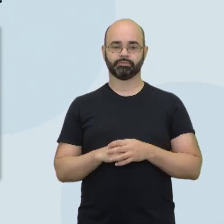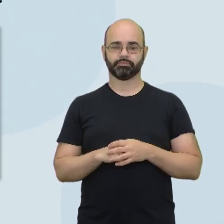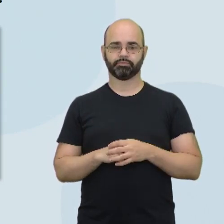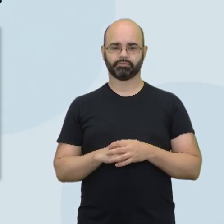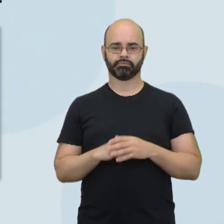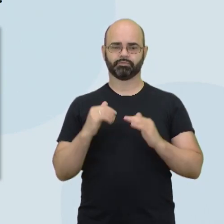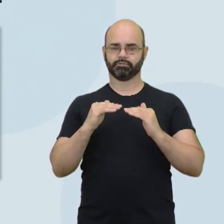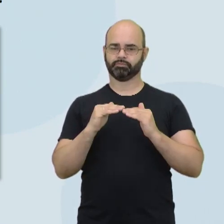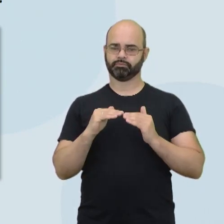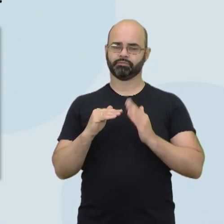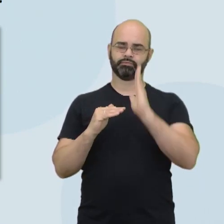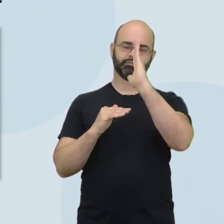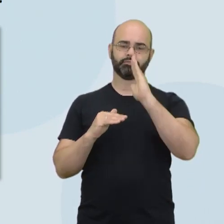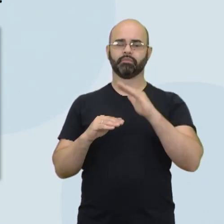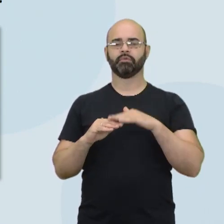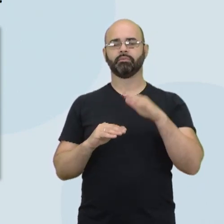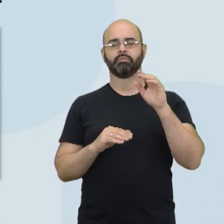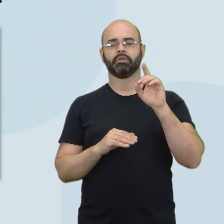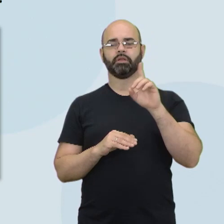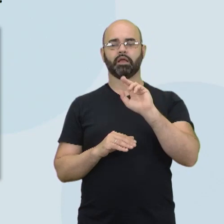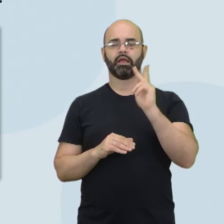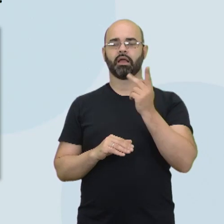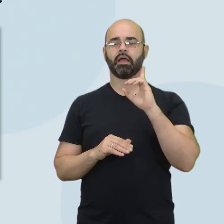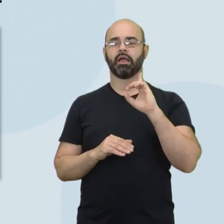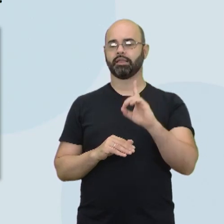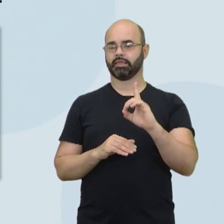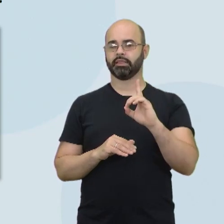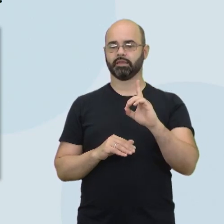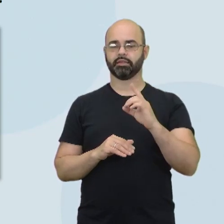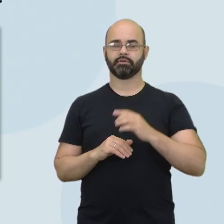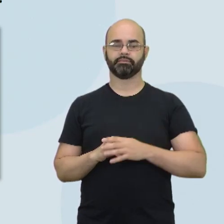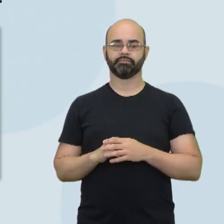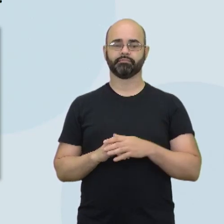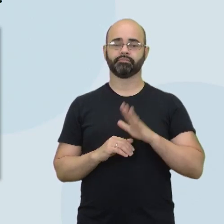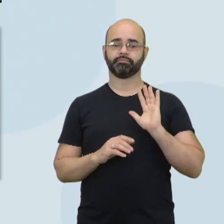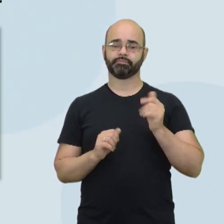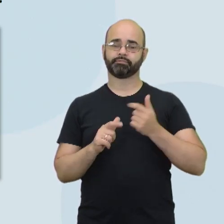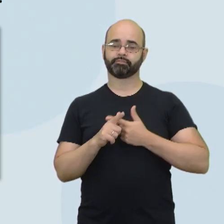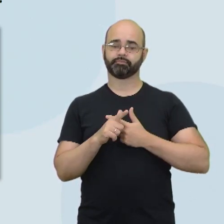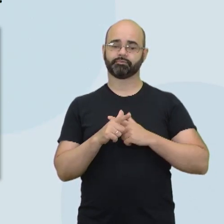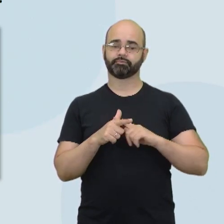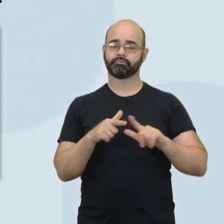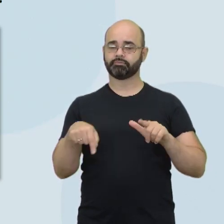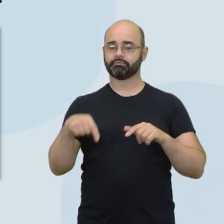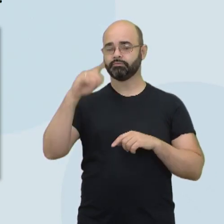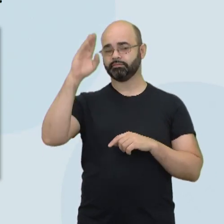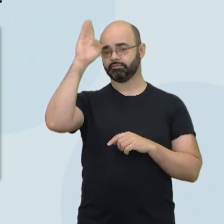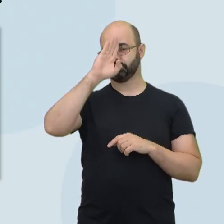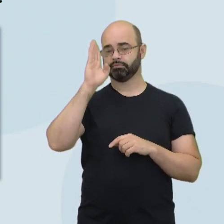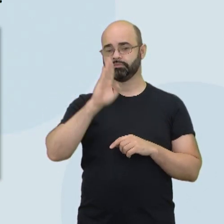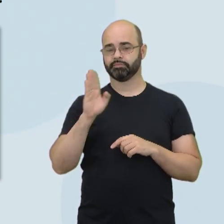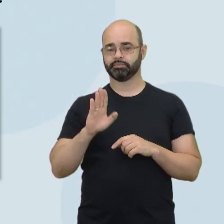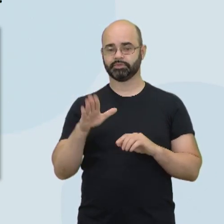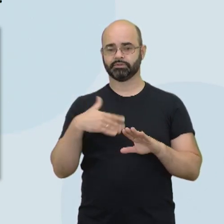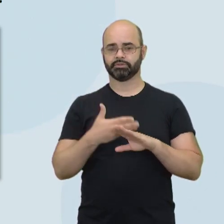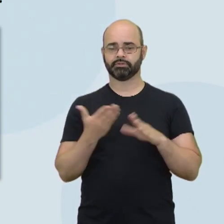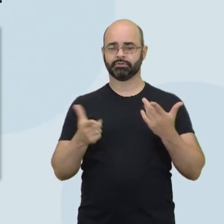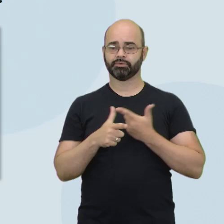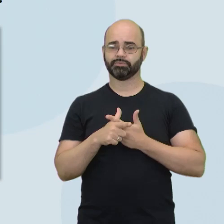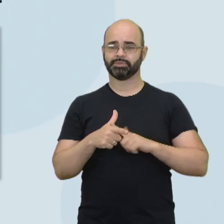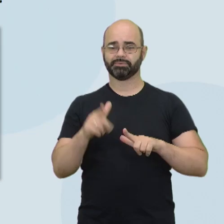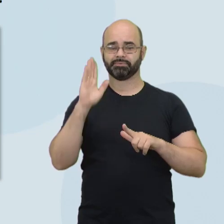superior às unidades do disco rígido, HD. Um dos empecilhos para sua popularização no Brasil até o momento é